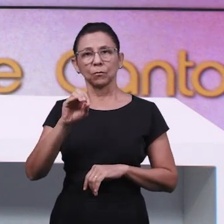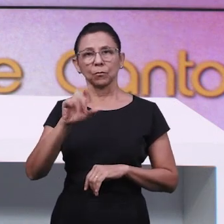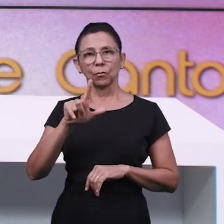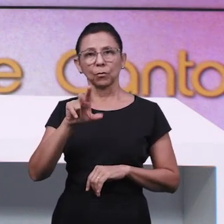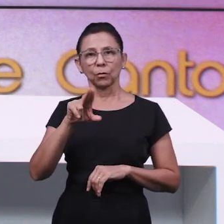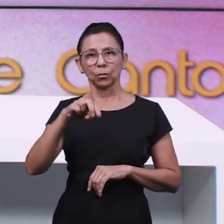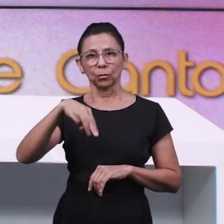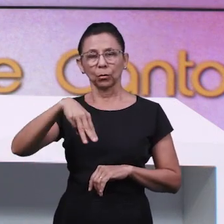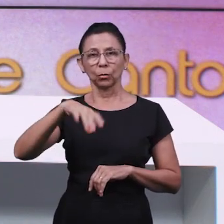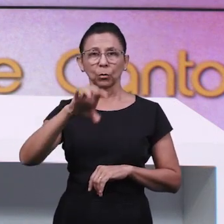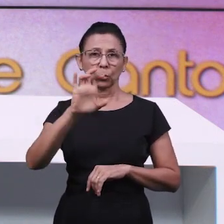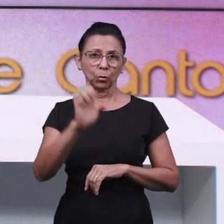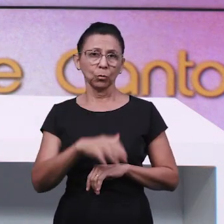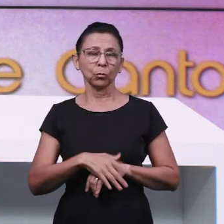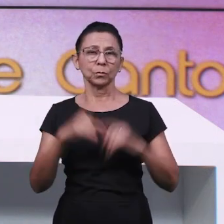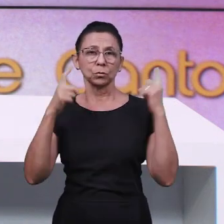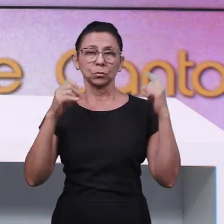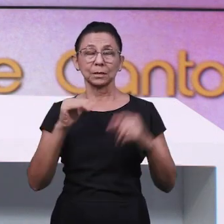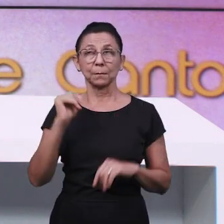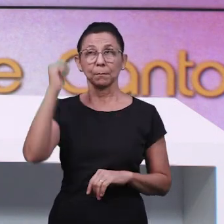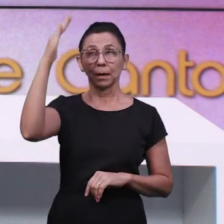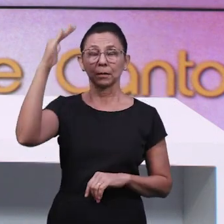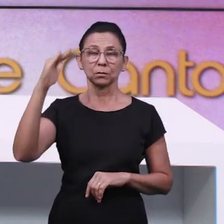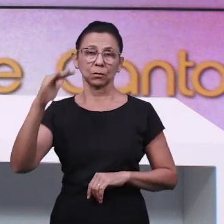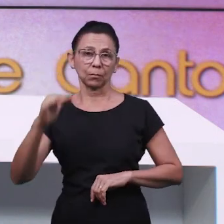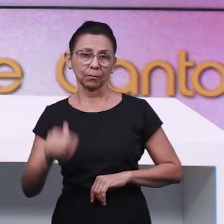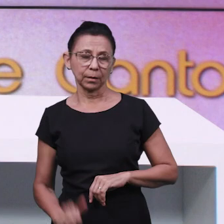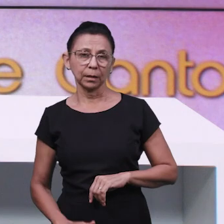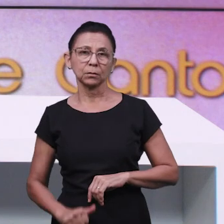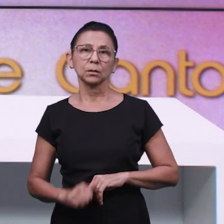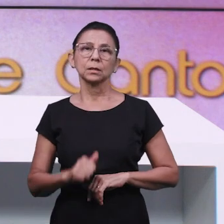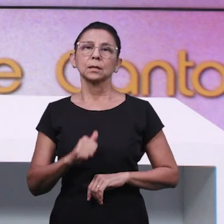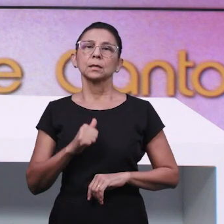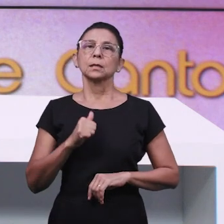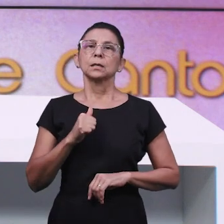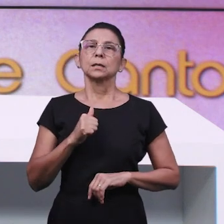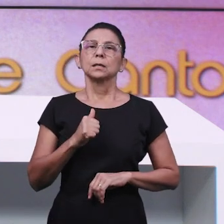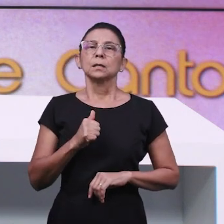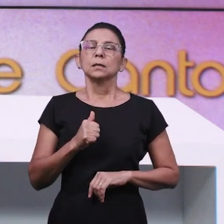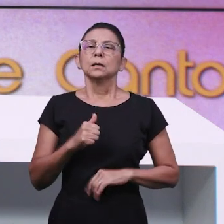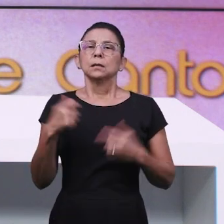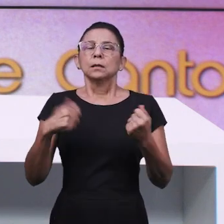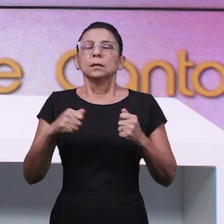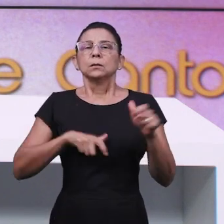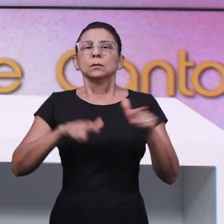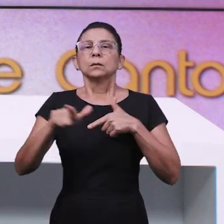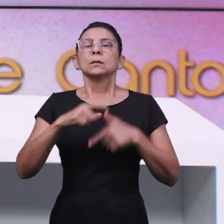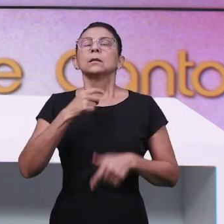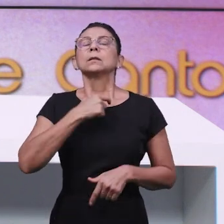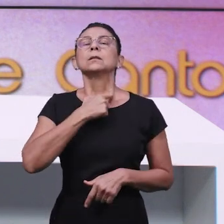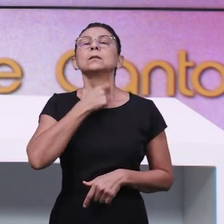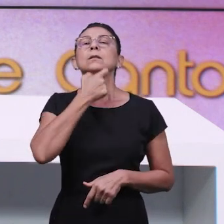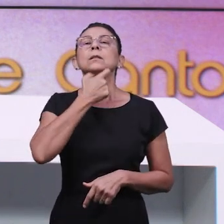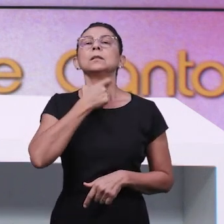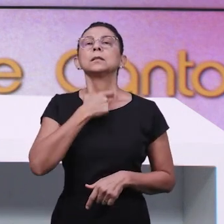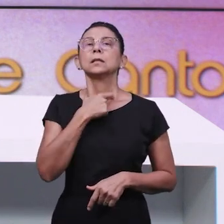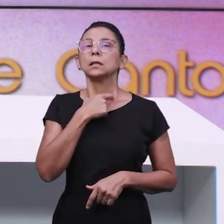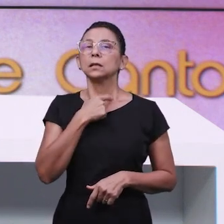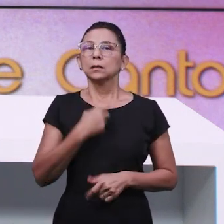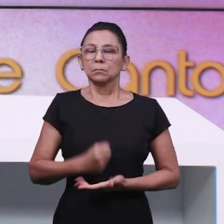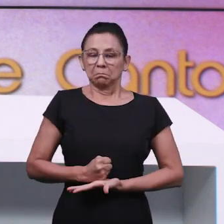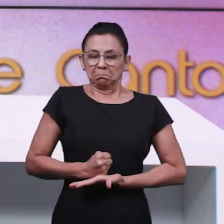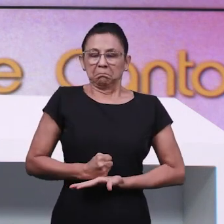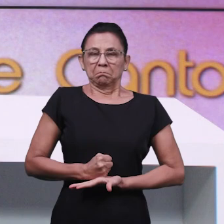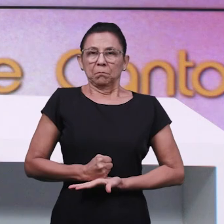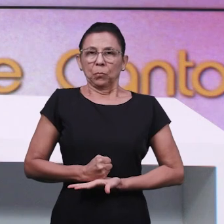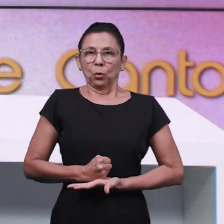só do filtro. Ele depende de um bom trabalho muscular, laríngeo e também de um bom